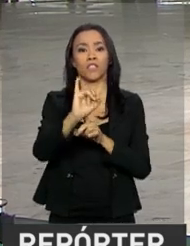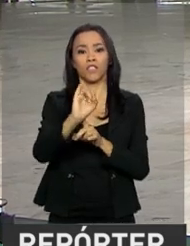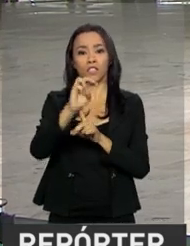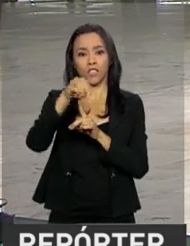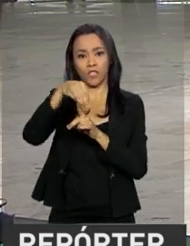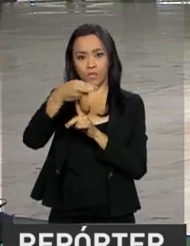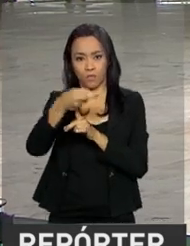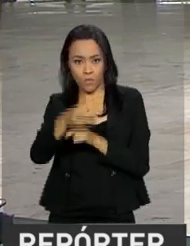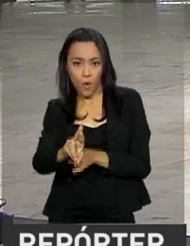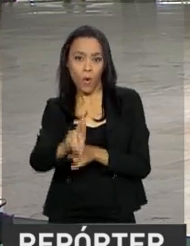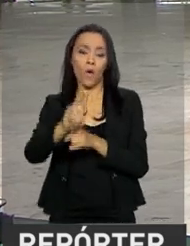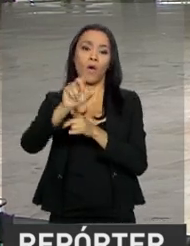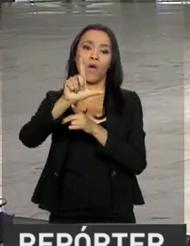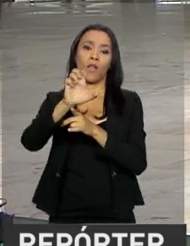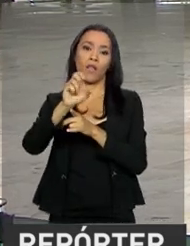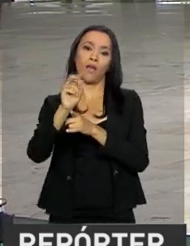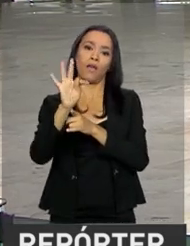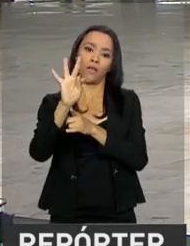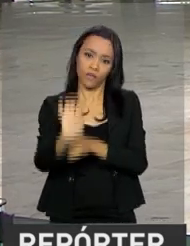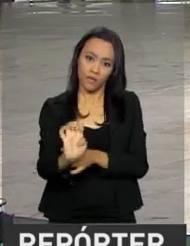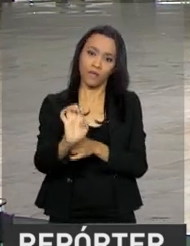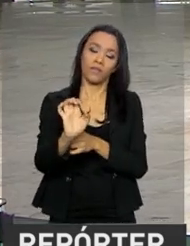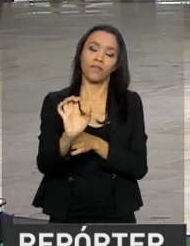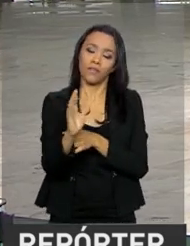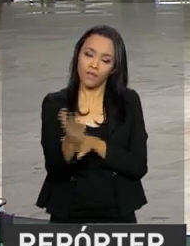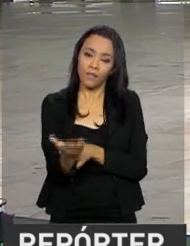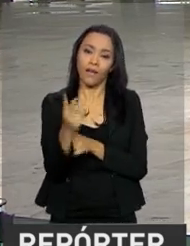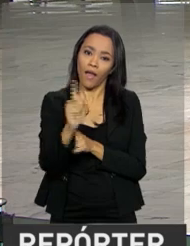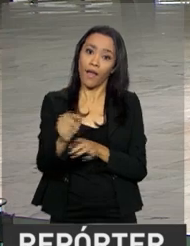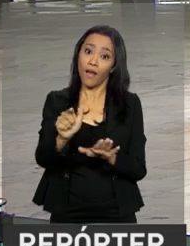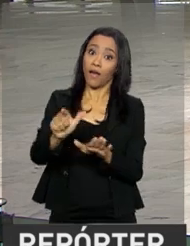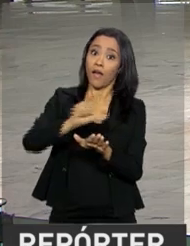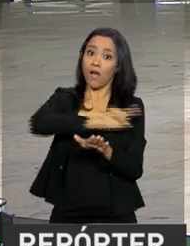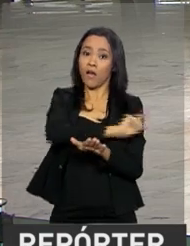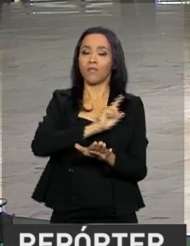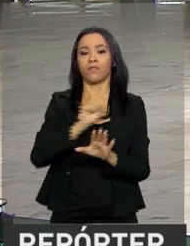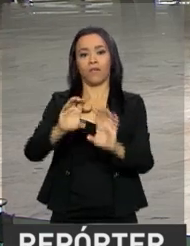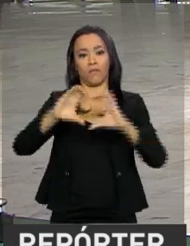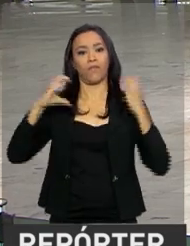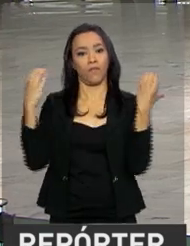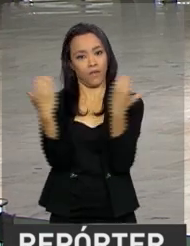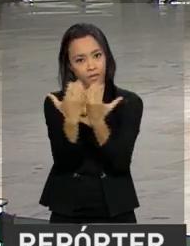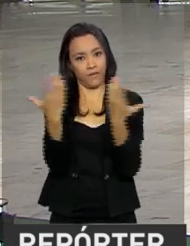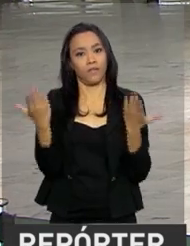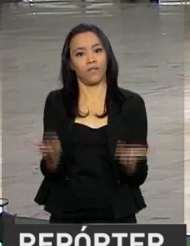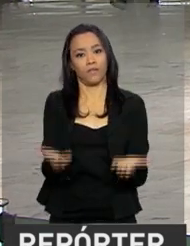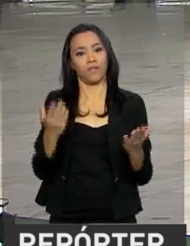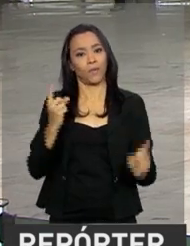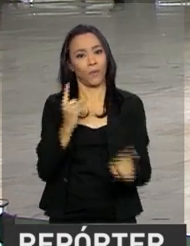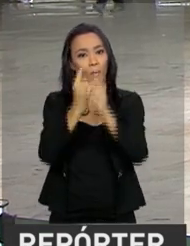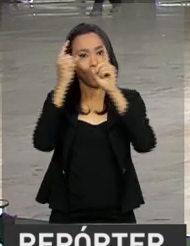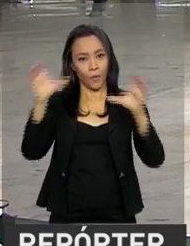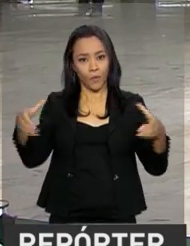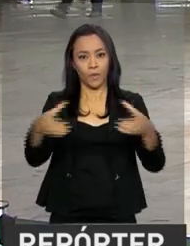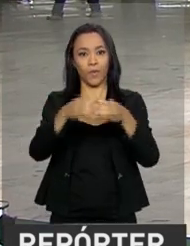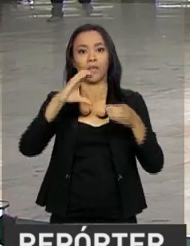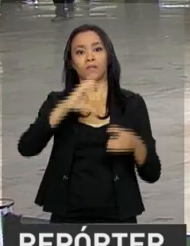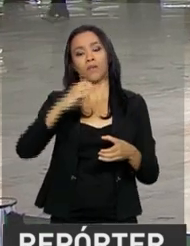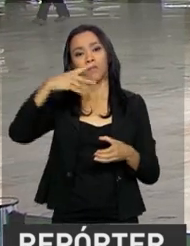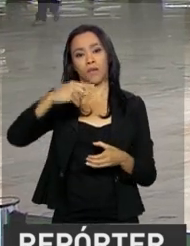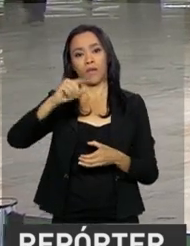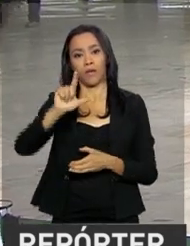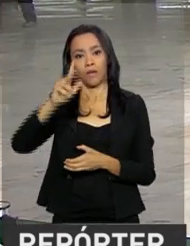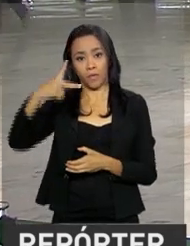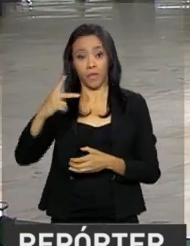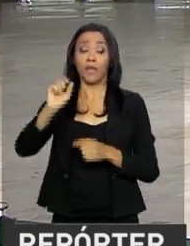Matan Ruak. Tudo isso, como eu falei, antes do início da conferência dos chefes de Estado e de Governo da CPLP. E aí na parte da tarde, então a partir